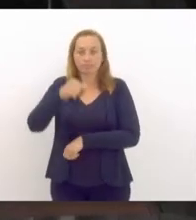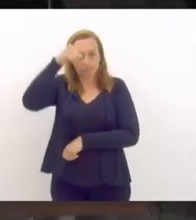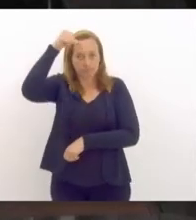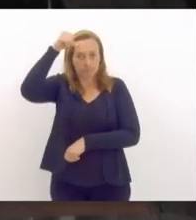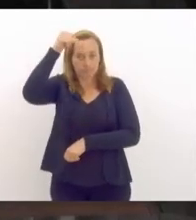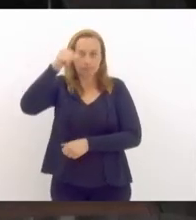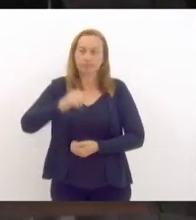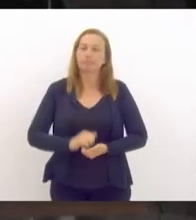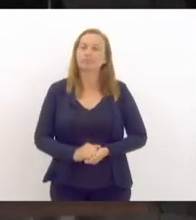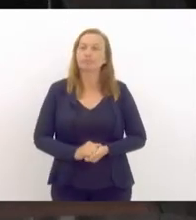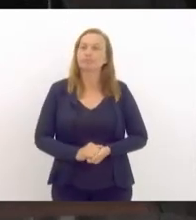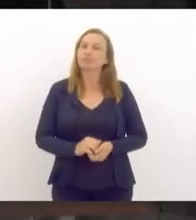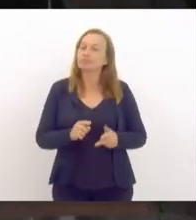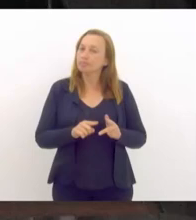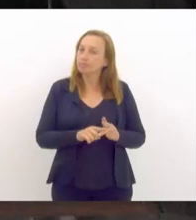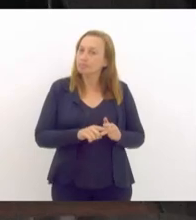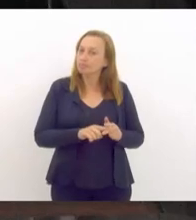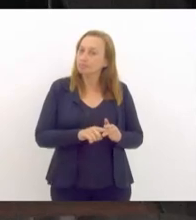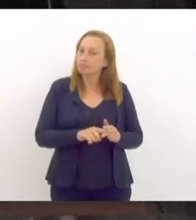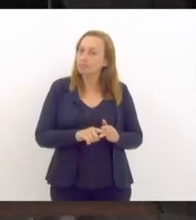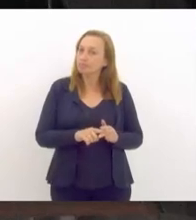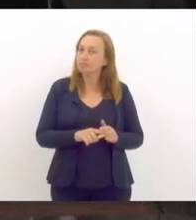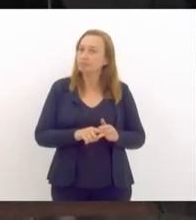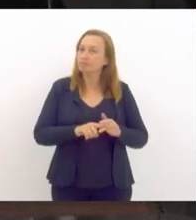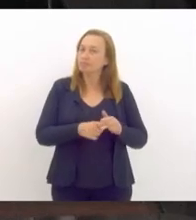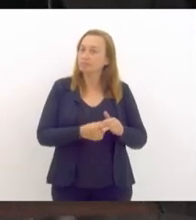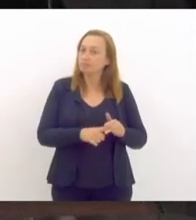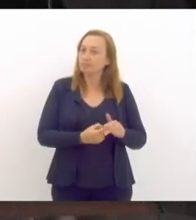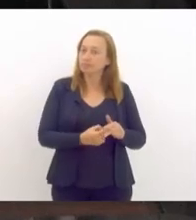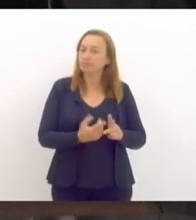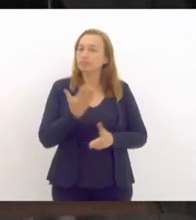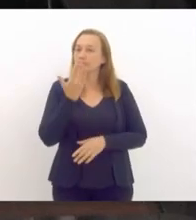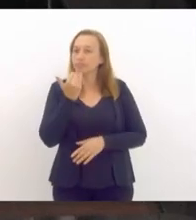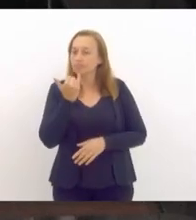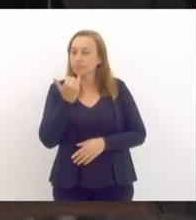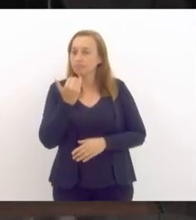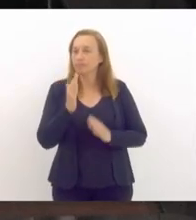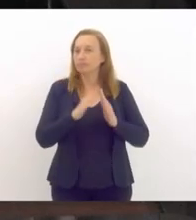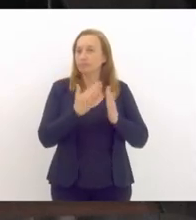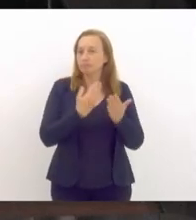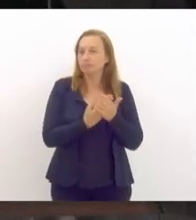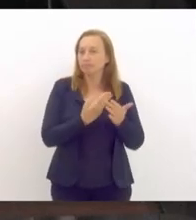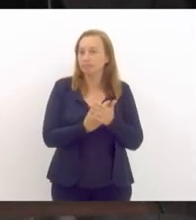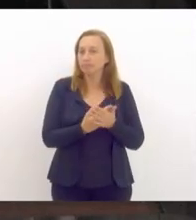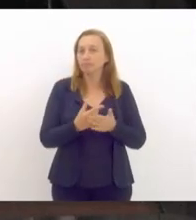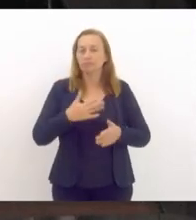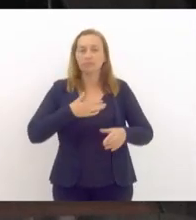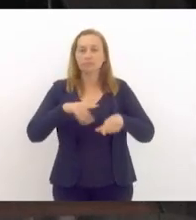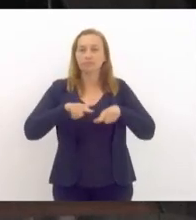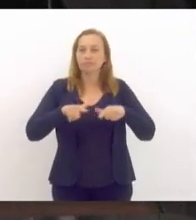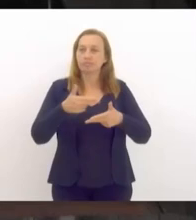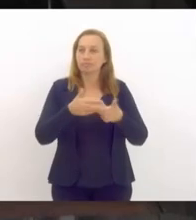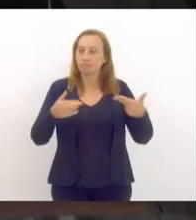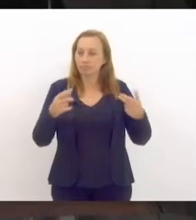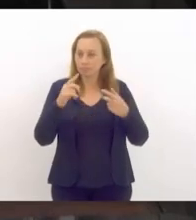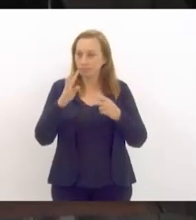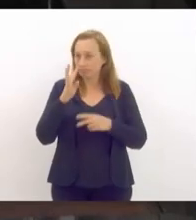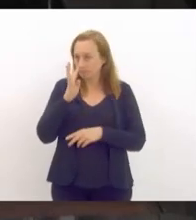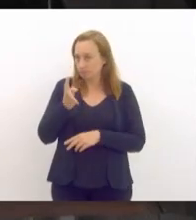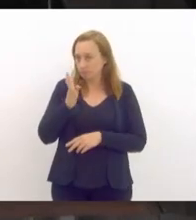Castro regularize a merenda escolar das diversas escolas o meu mandato tem recebido várias denúncias já são